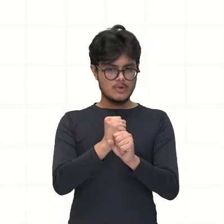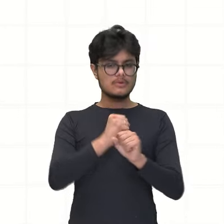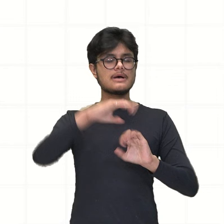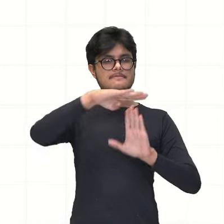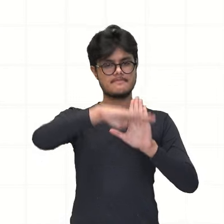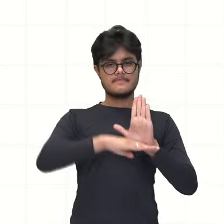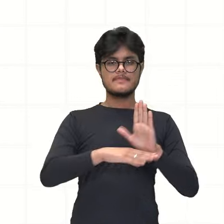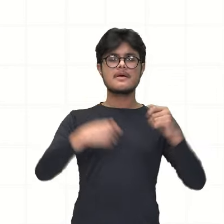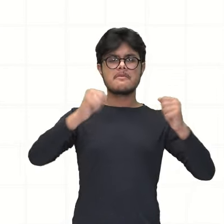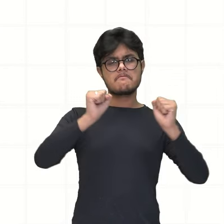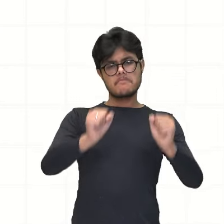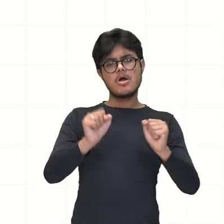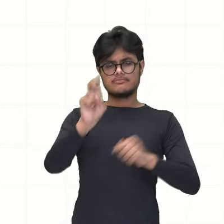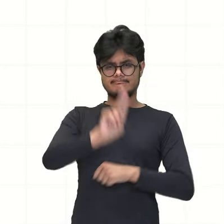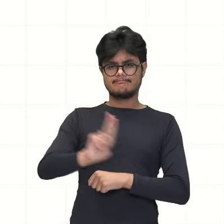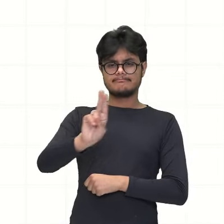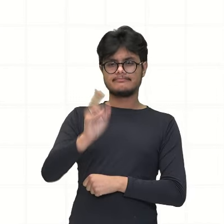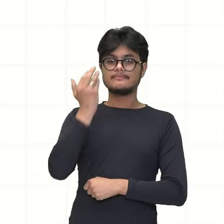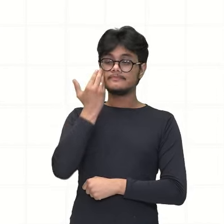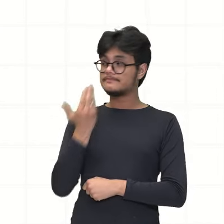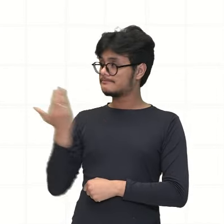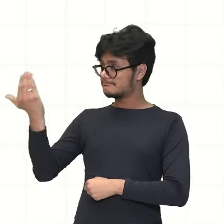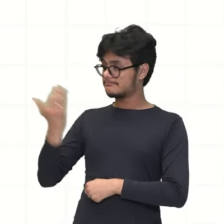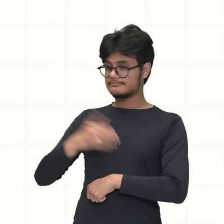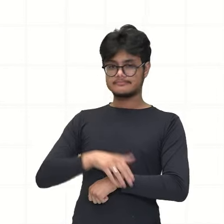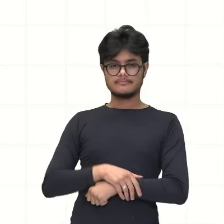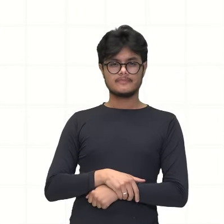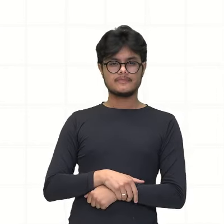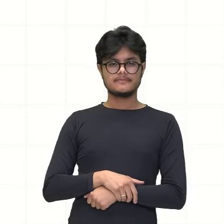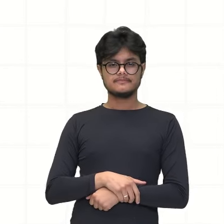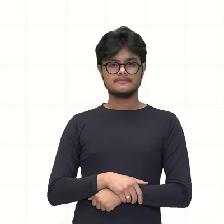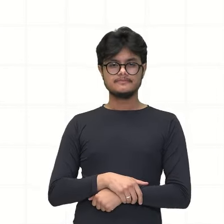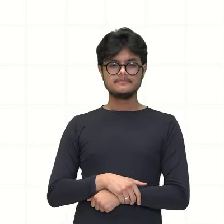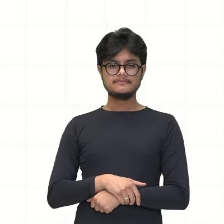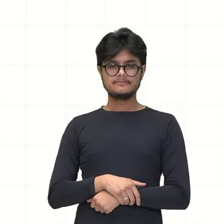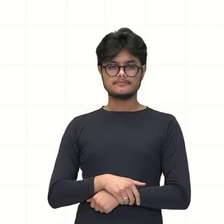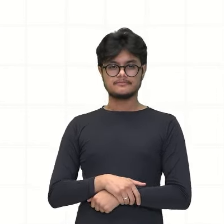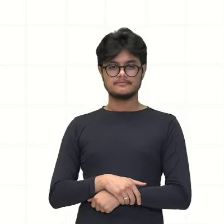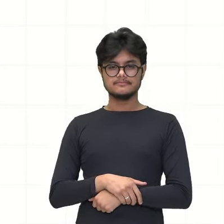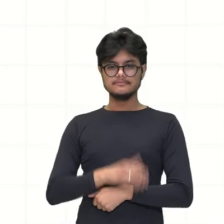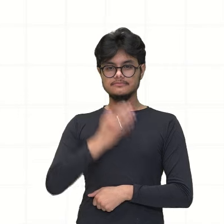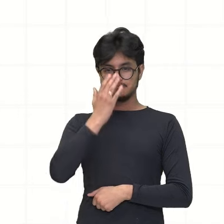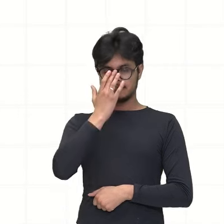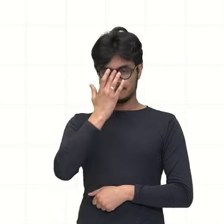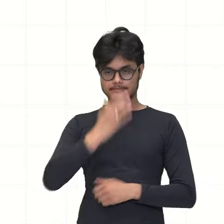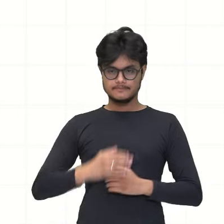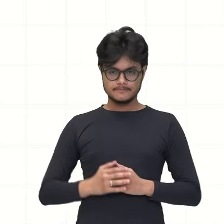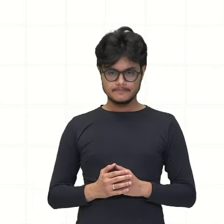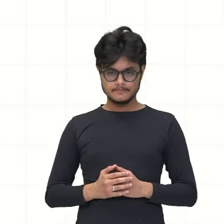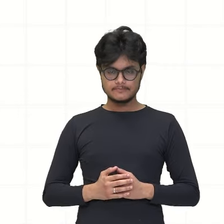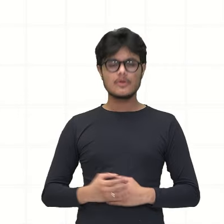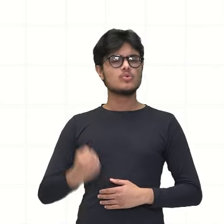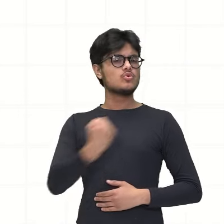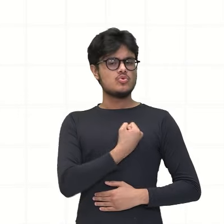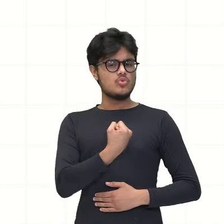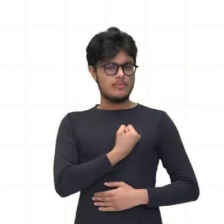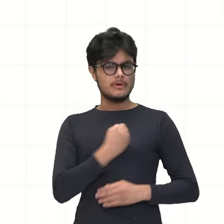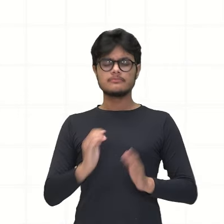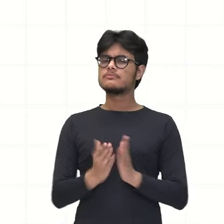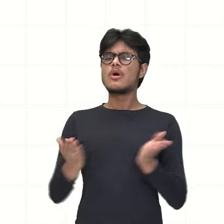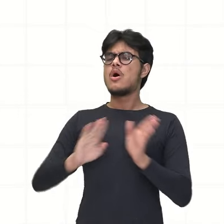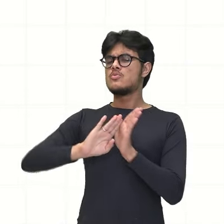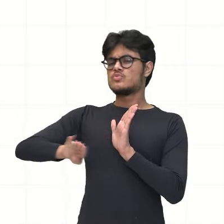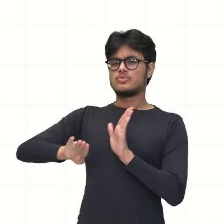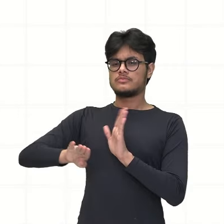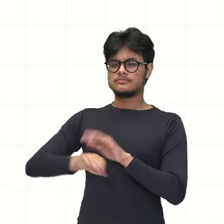aplicativo, podemos seguir estes passos. Então, o nosso primeiro passo é determinar o valor do desconto.